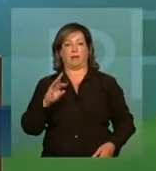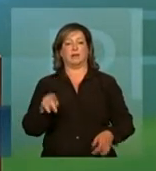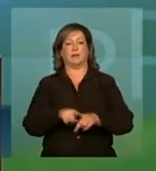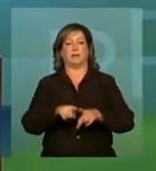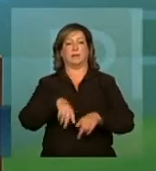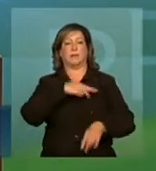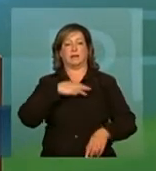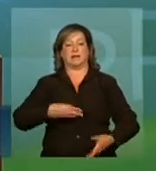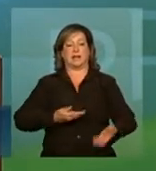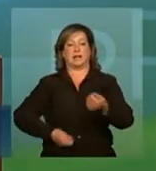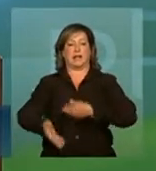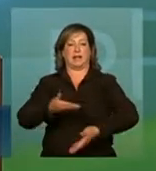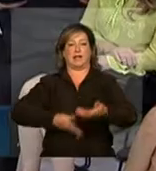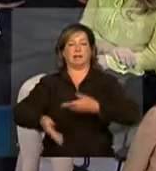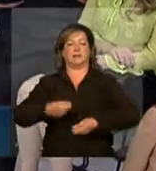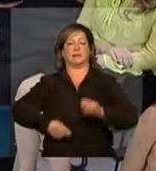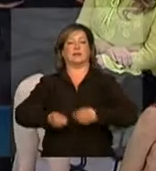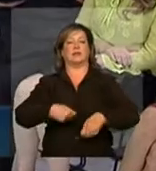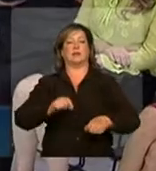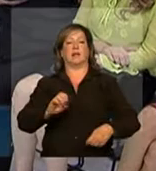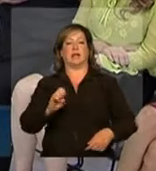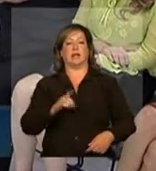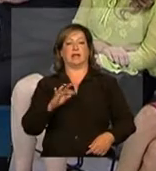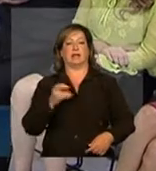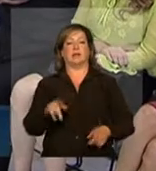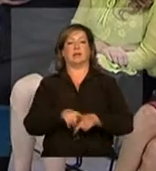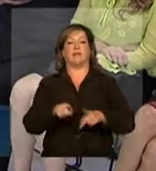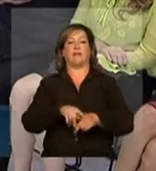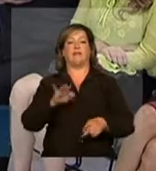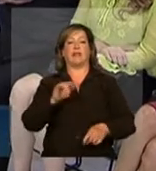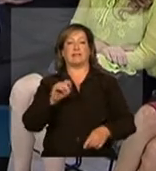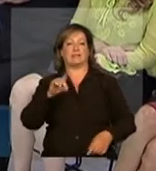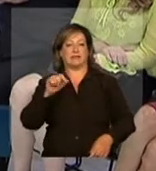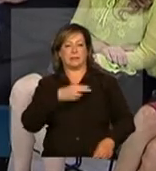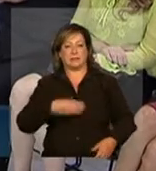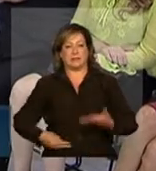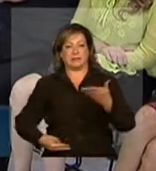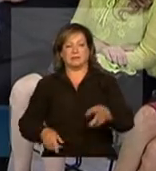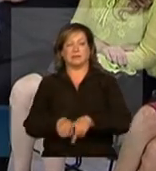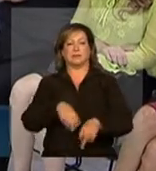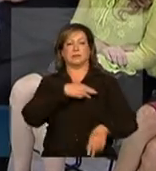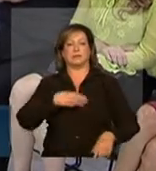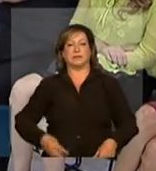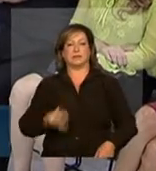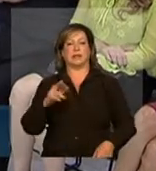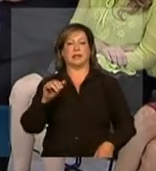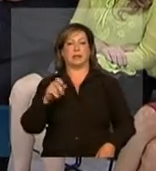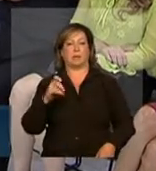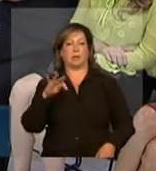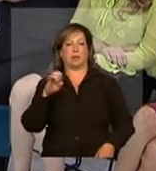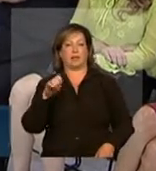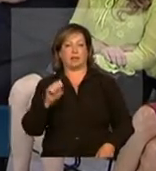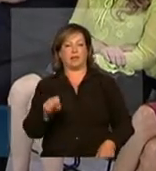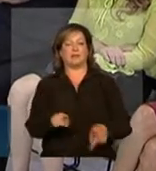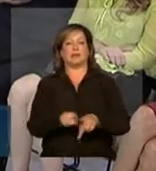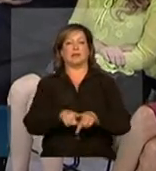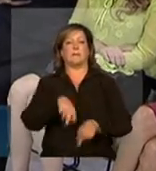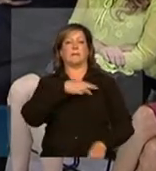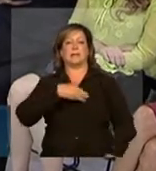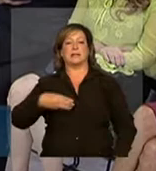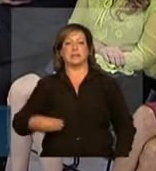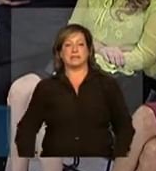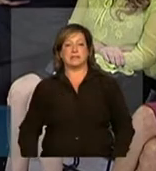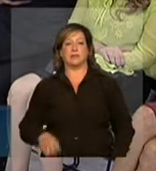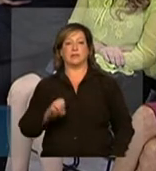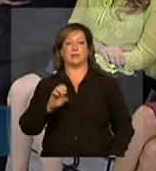Relações Exteriores, ministro de Estado da Fazenda, Guido Mantega, ministro do Estado dos Transportes, César Borges, ministro de